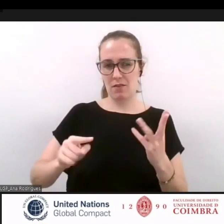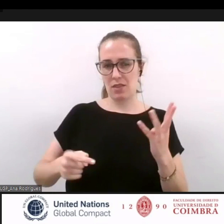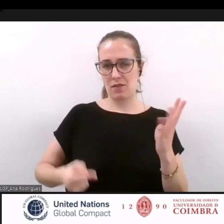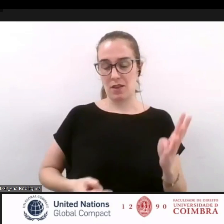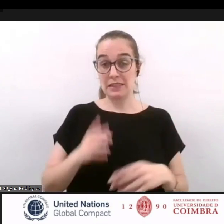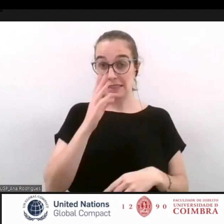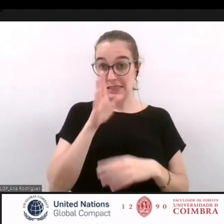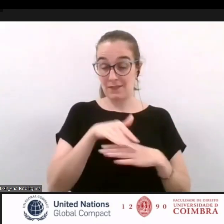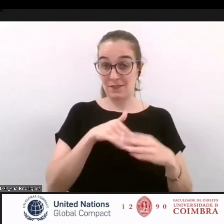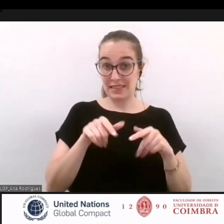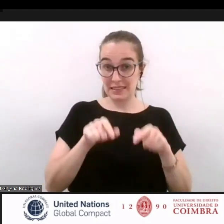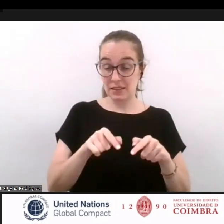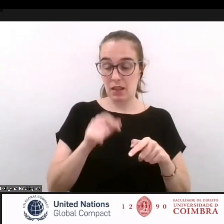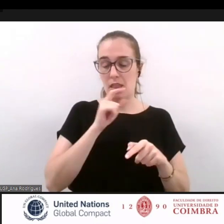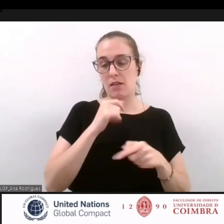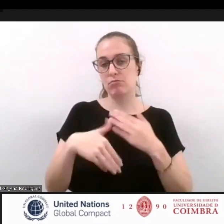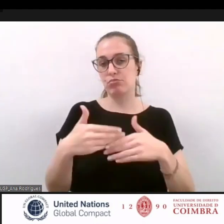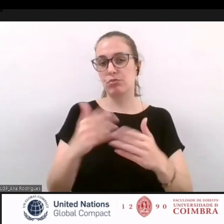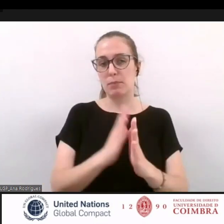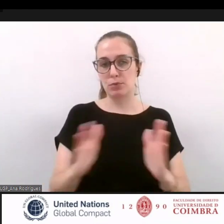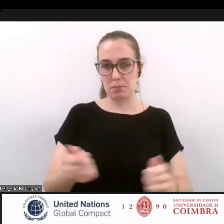agência em relação a esse processo.